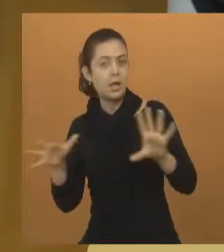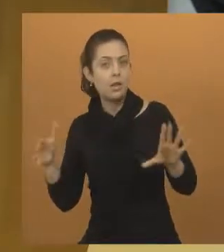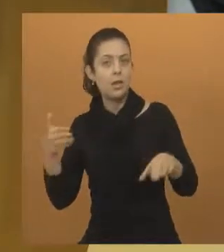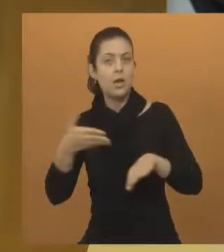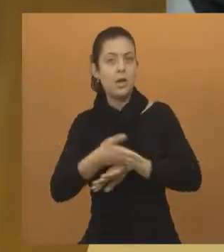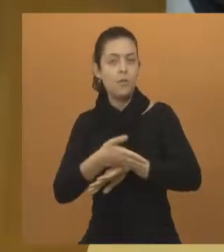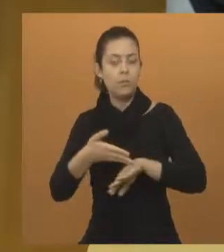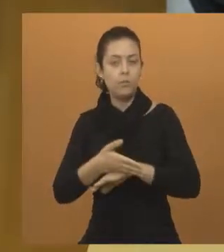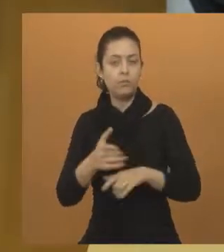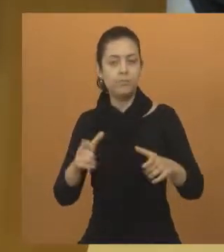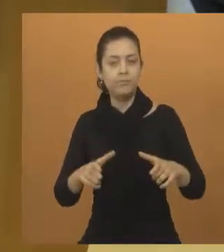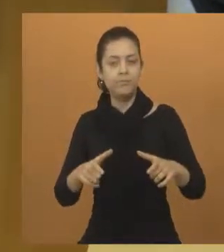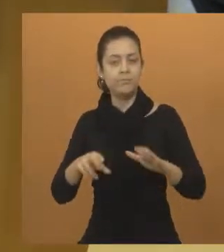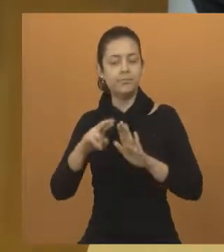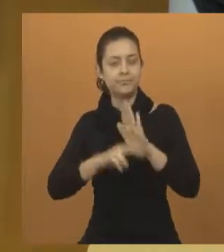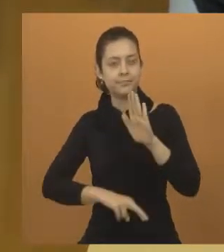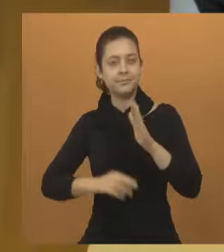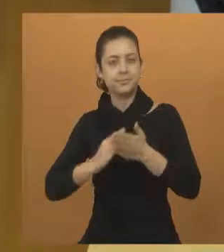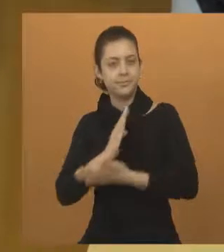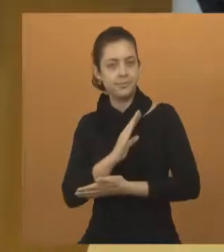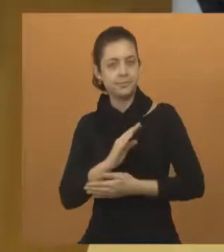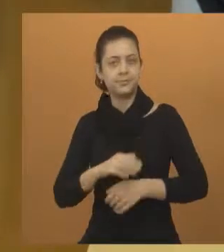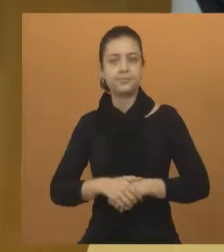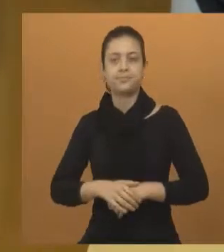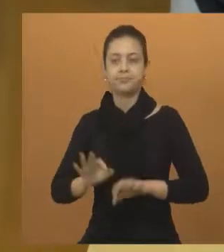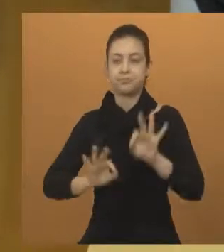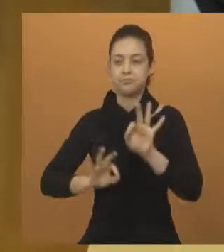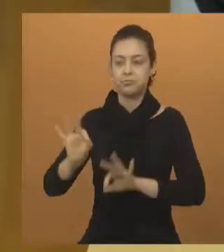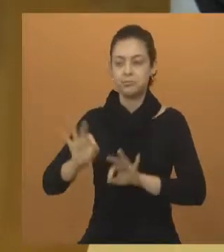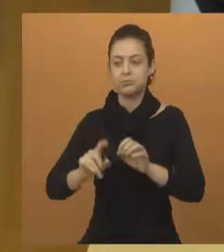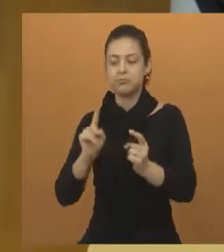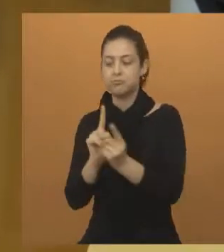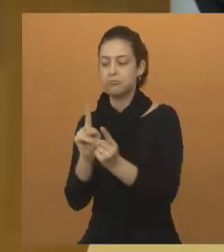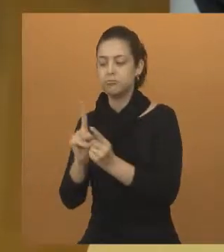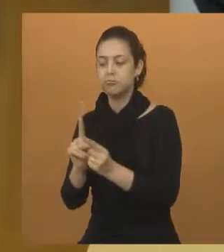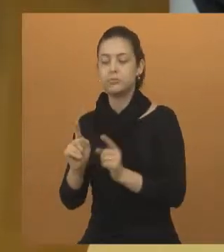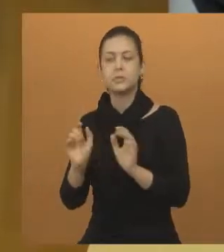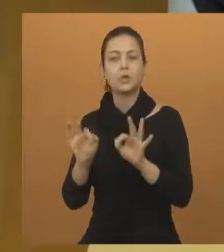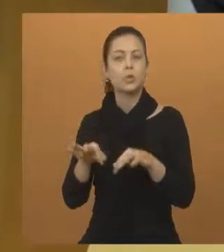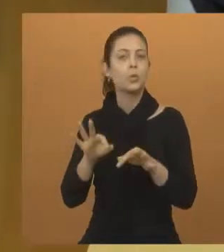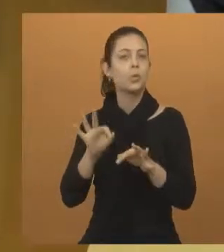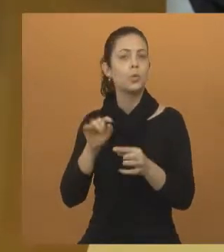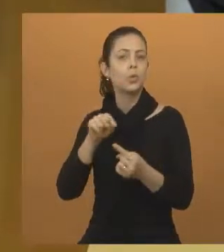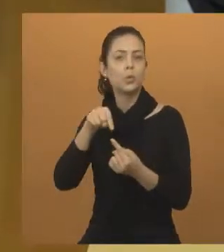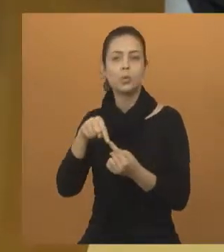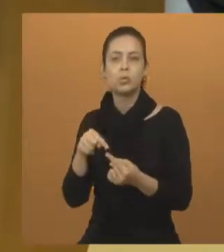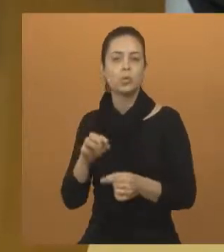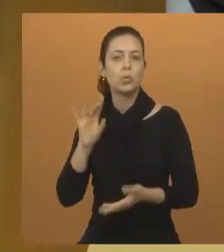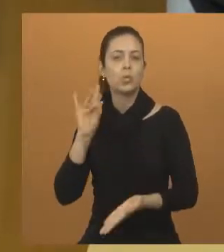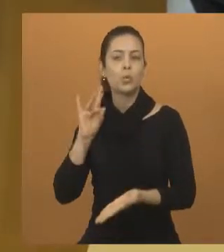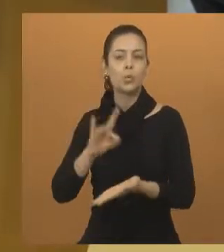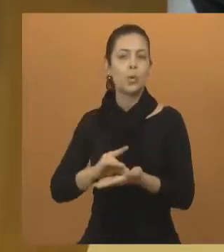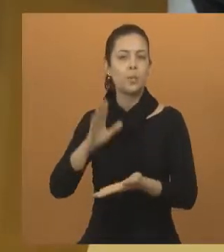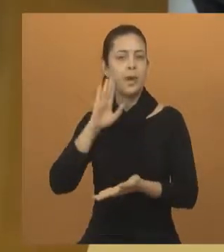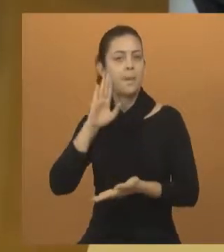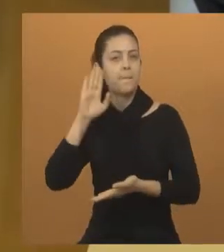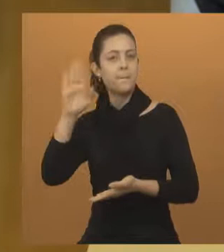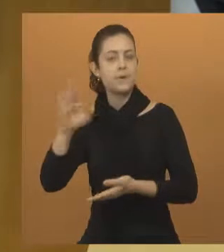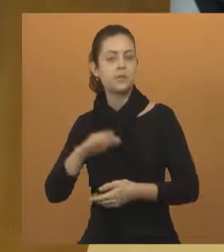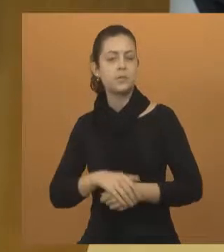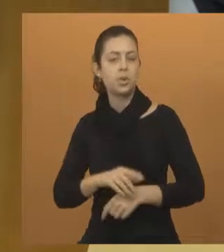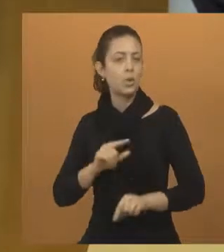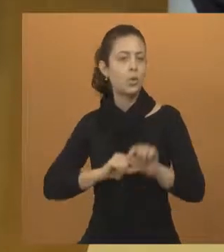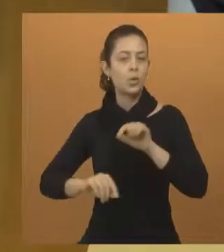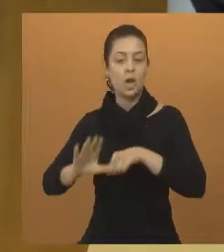a critério e aprovação desta. O projeto atende e tem por finalidade fazer cumprir os princípios dispostos